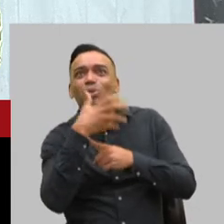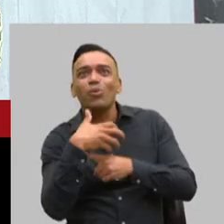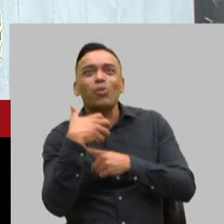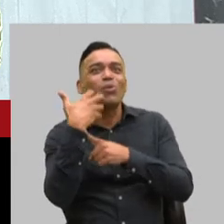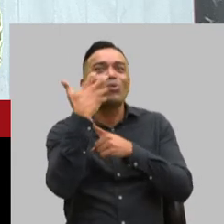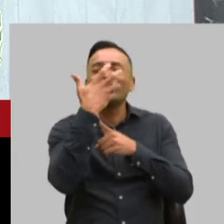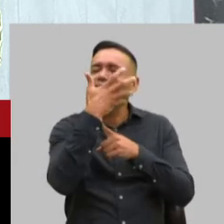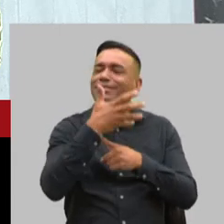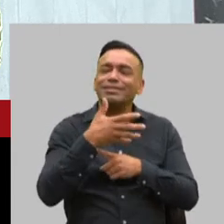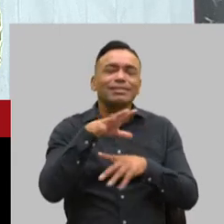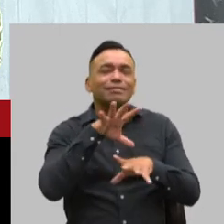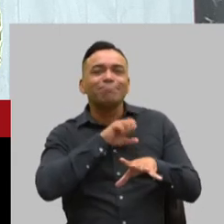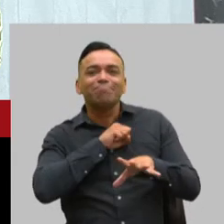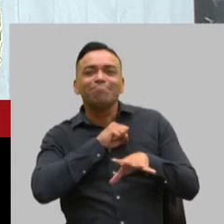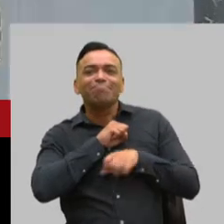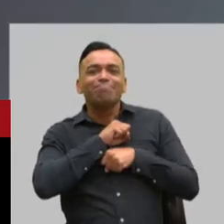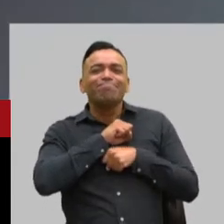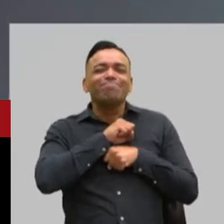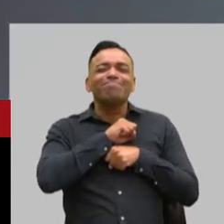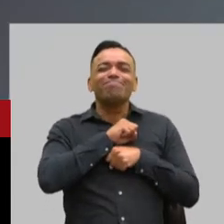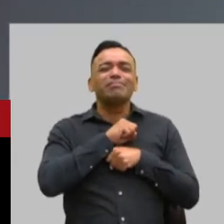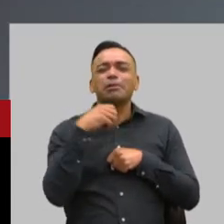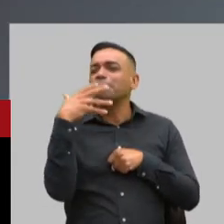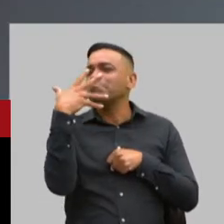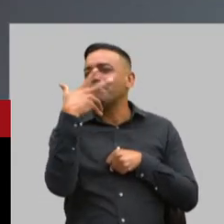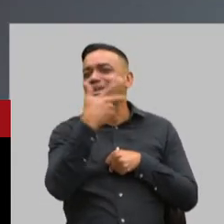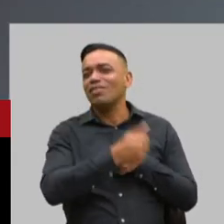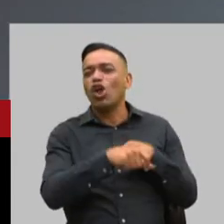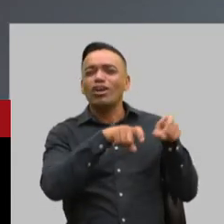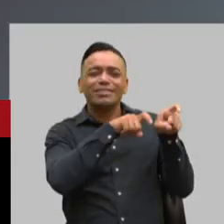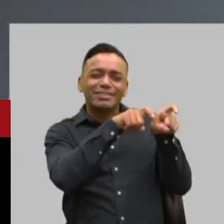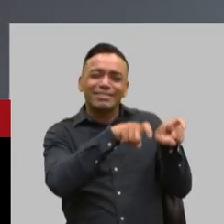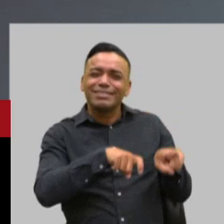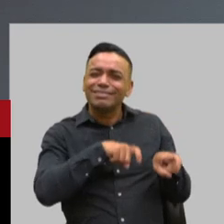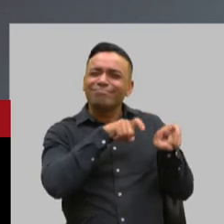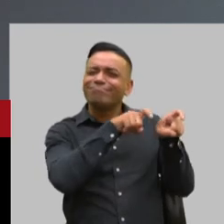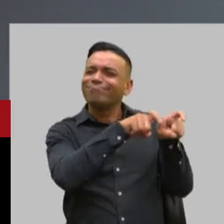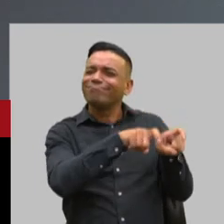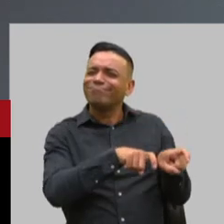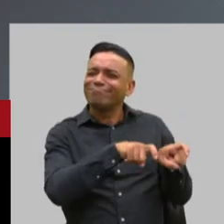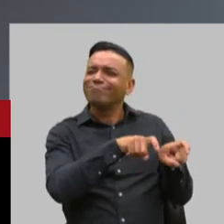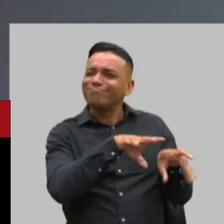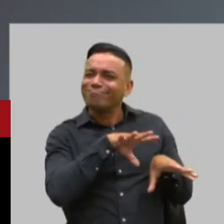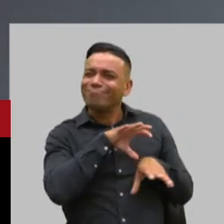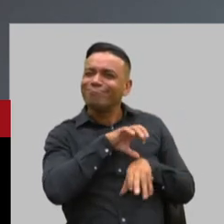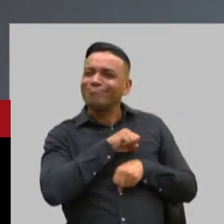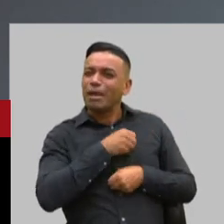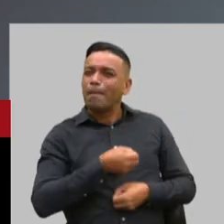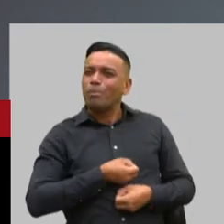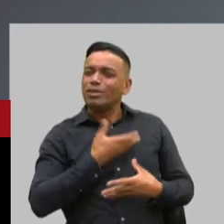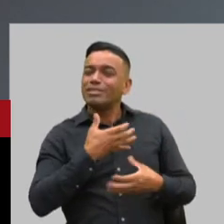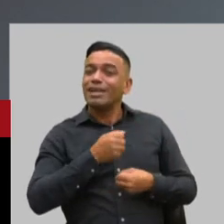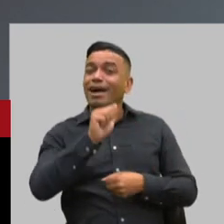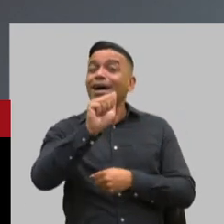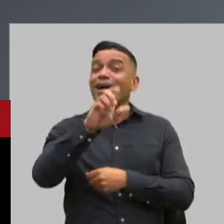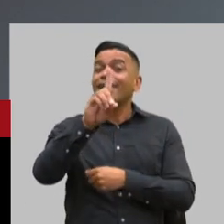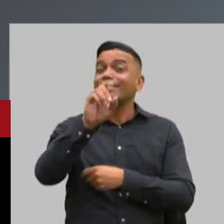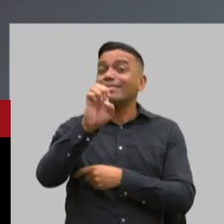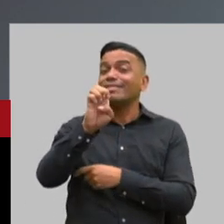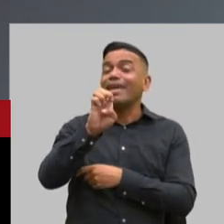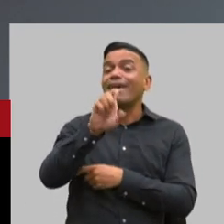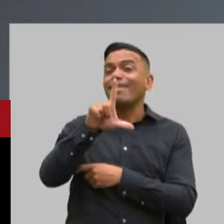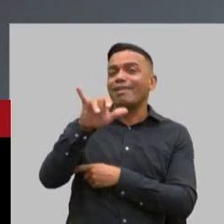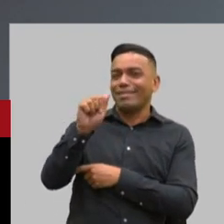essa coisa maravilhosa do sertão grande, das poesias de Adélio. Olha, eu